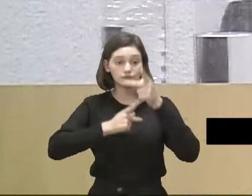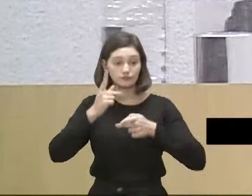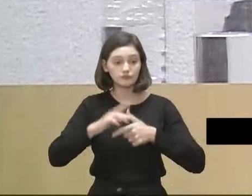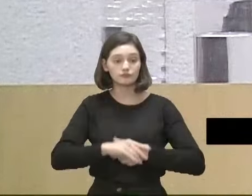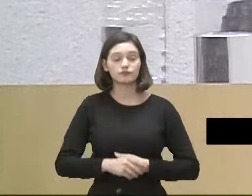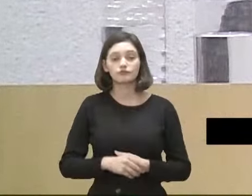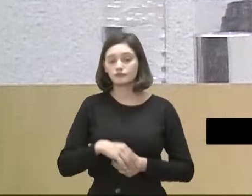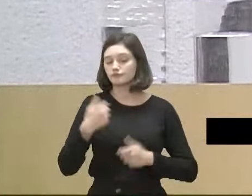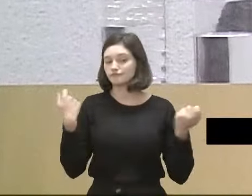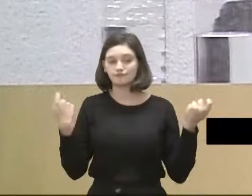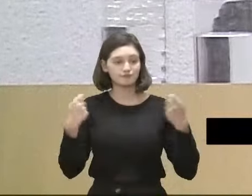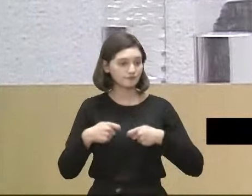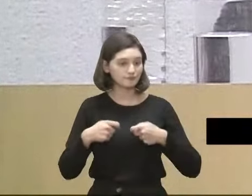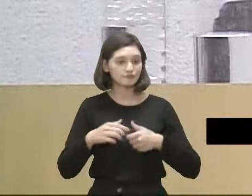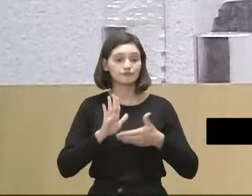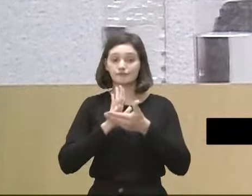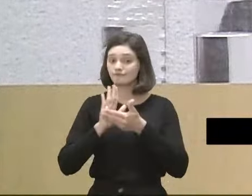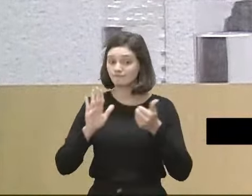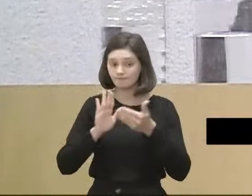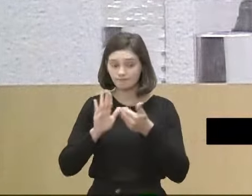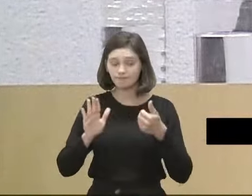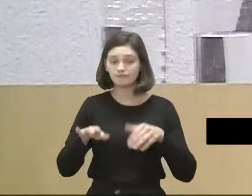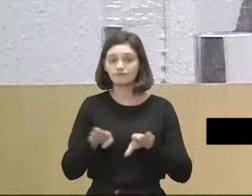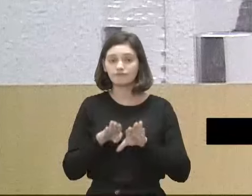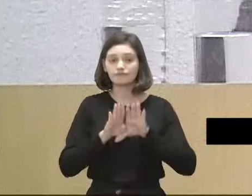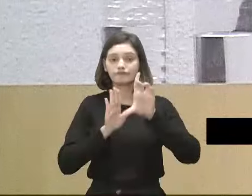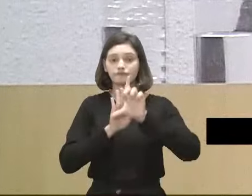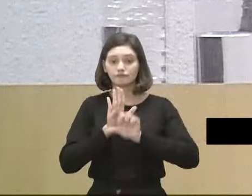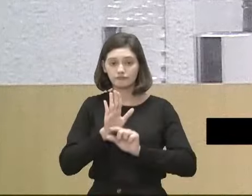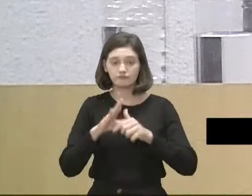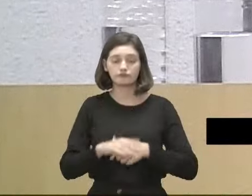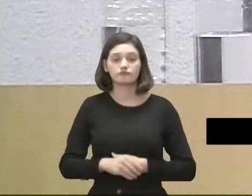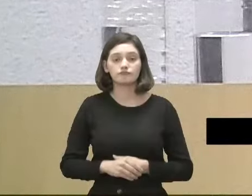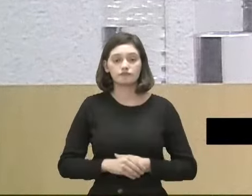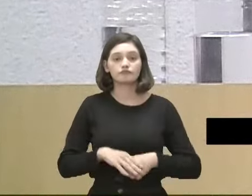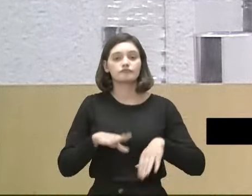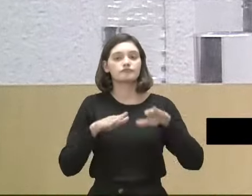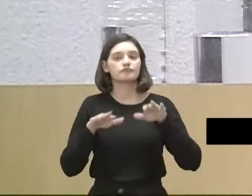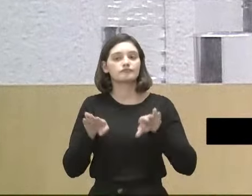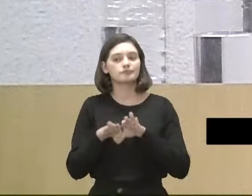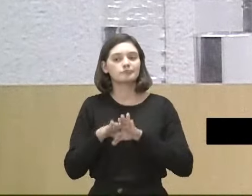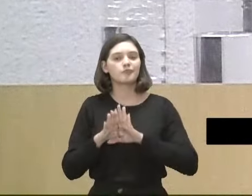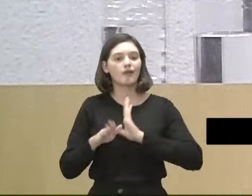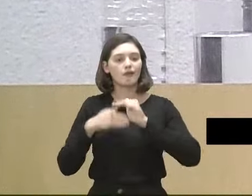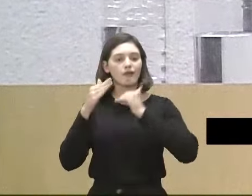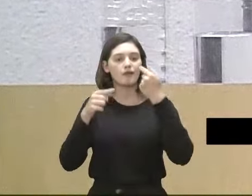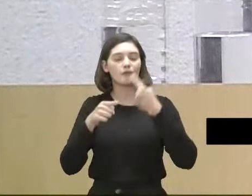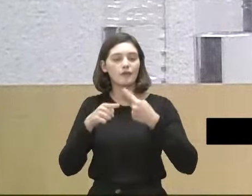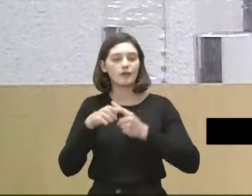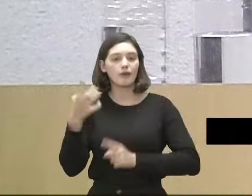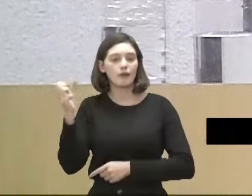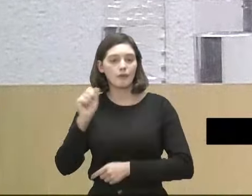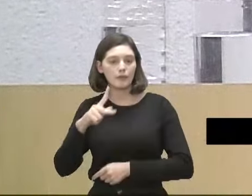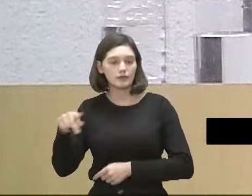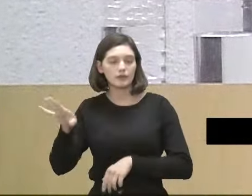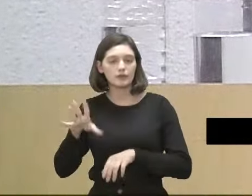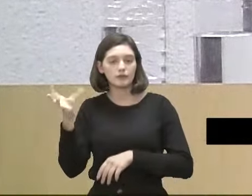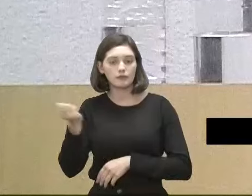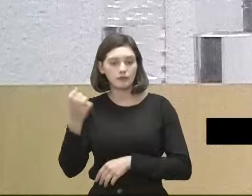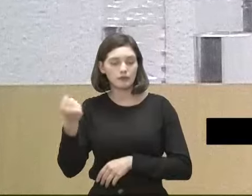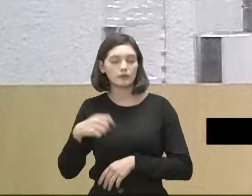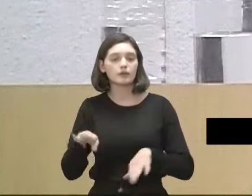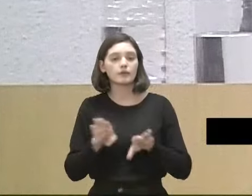tecnicamente, não é possível nem extinguir e nem reduzir. Escalonar também não, porque o aposentado e pensionista, conforme a Constituição Federal,